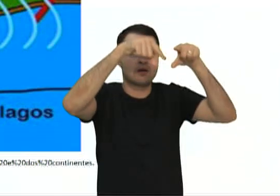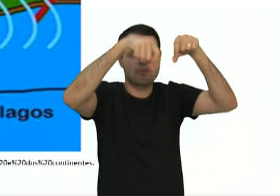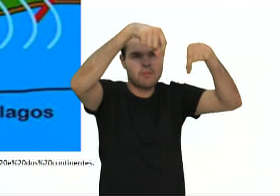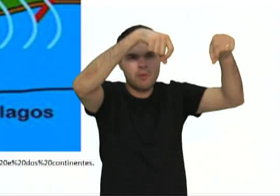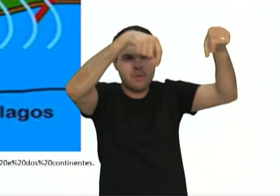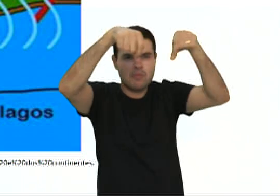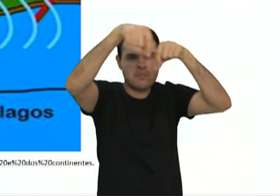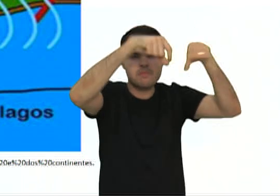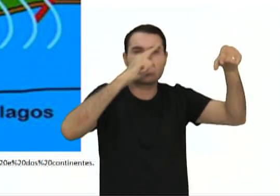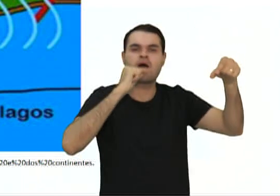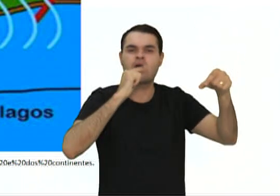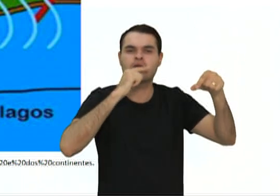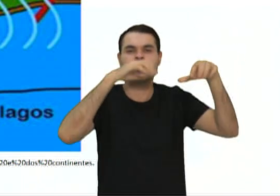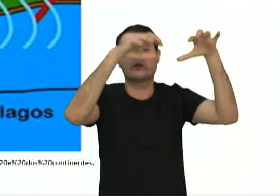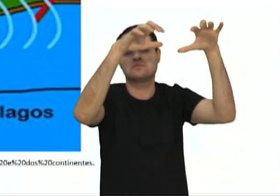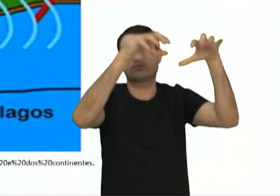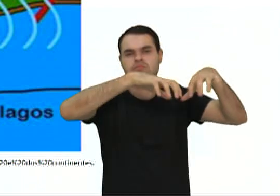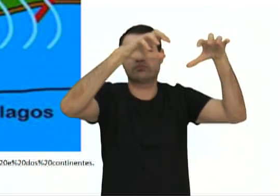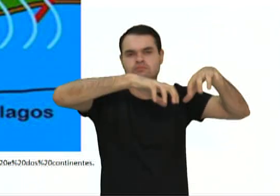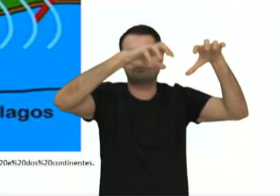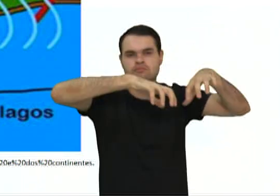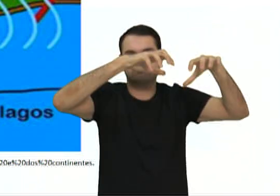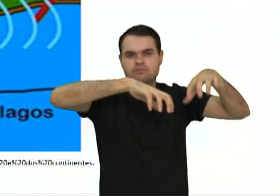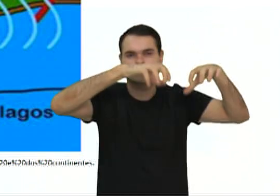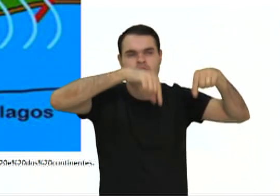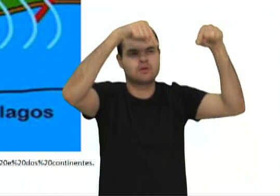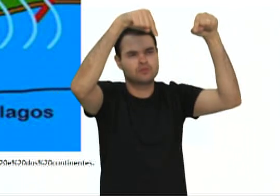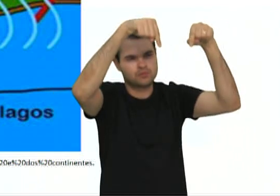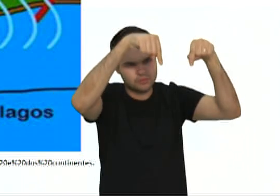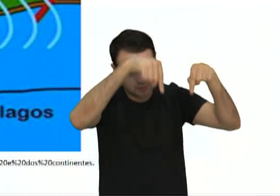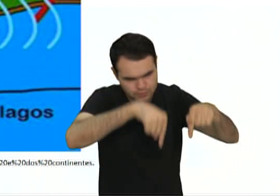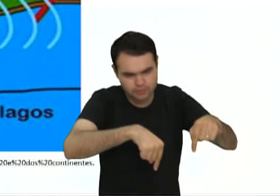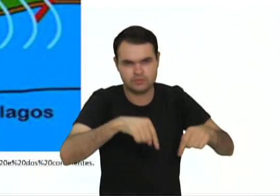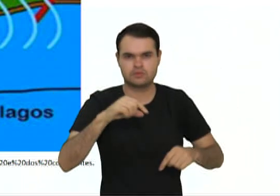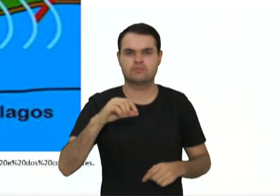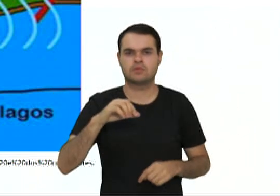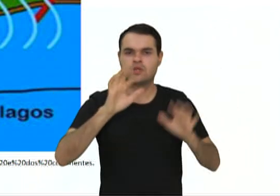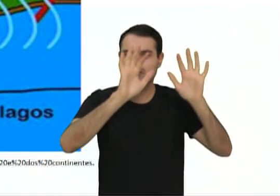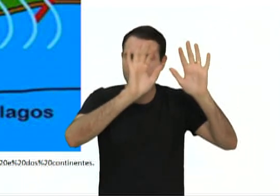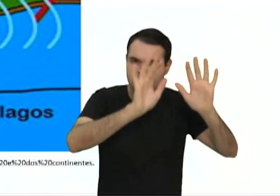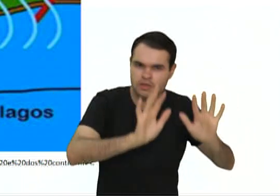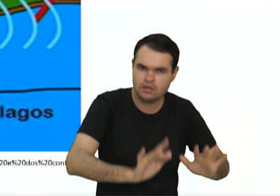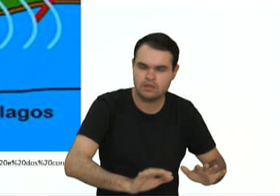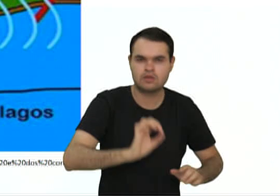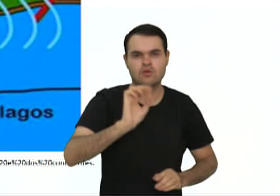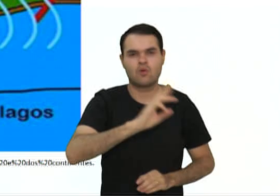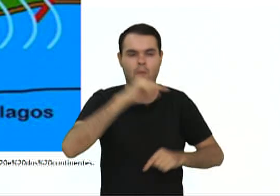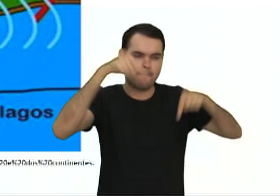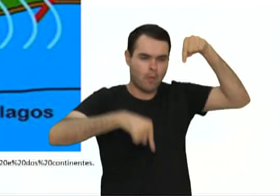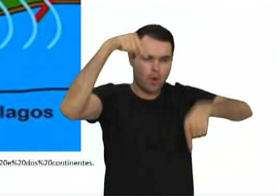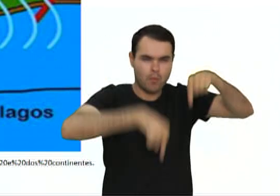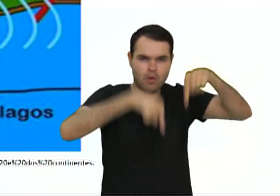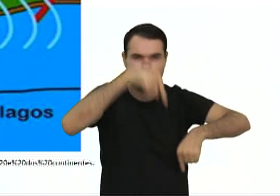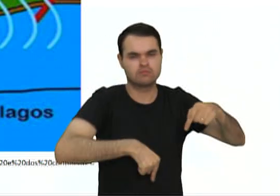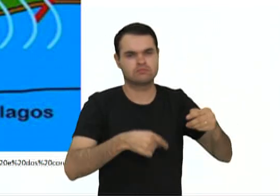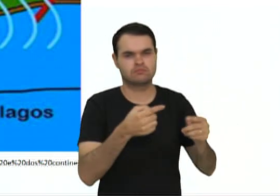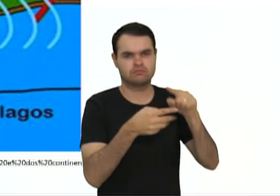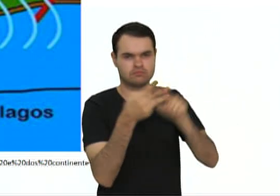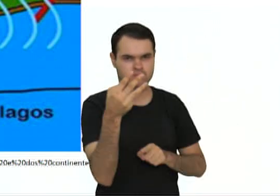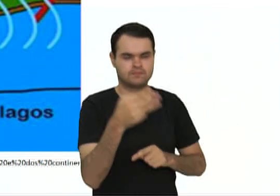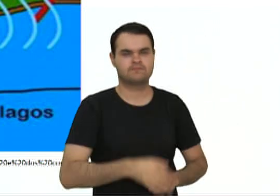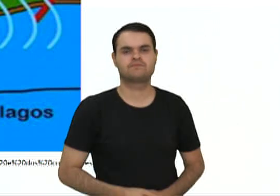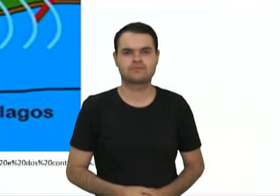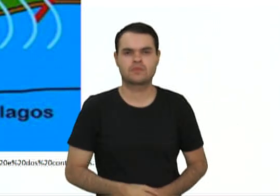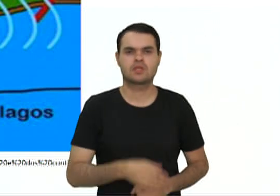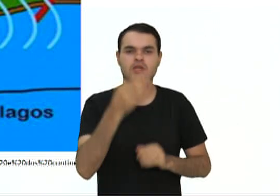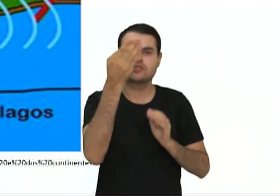nessa nuvem acaba caindo. E aí nós temos a precipitação, que pode ser a chuva, a neve ou o granizo ainda que vem caindo. E quando essa